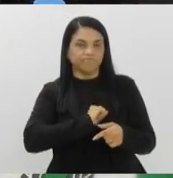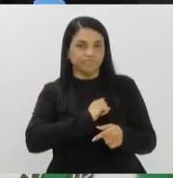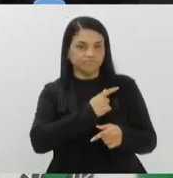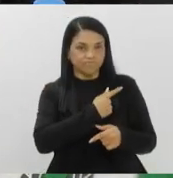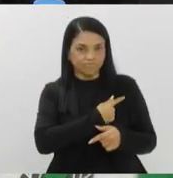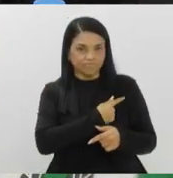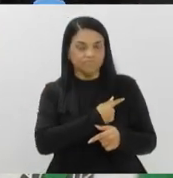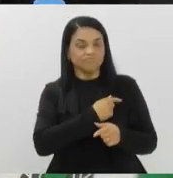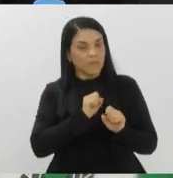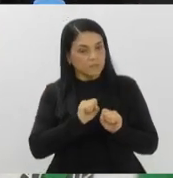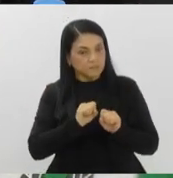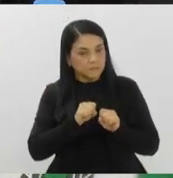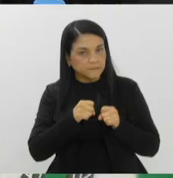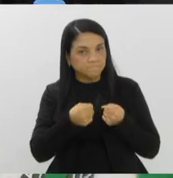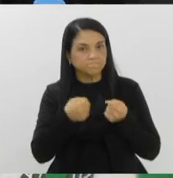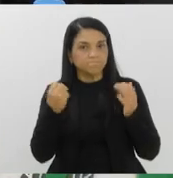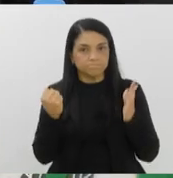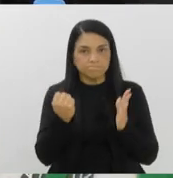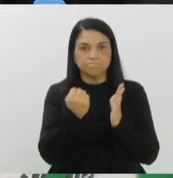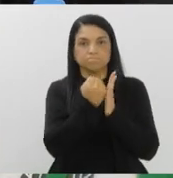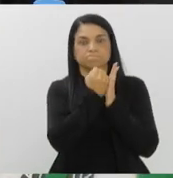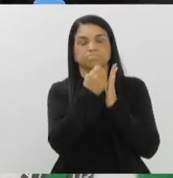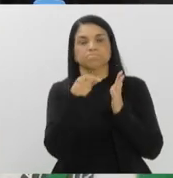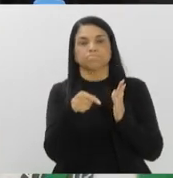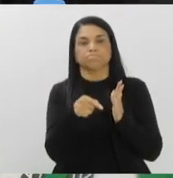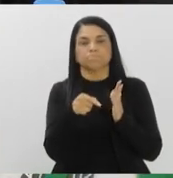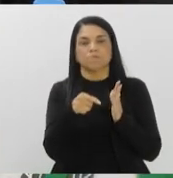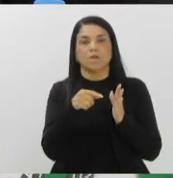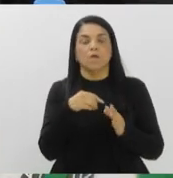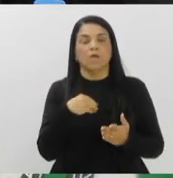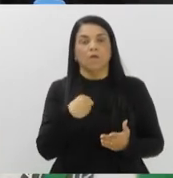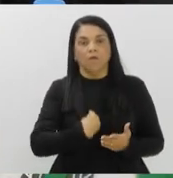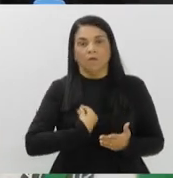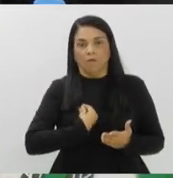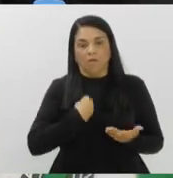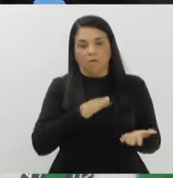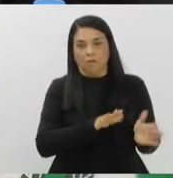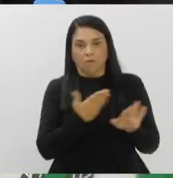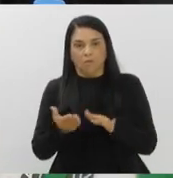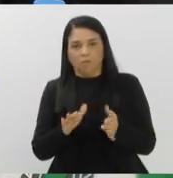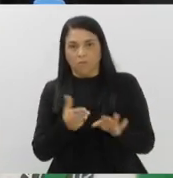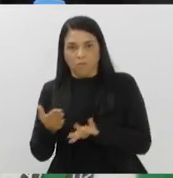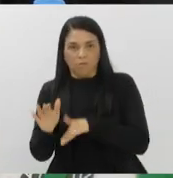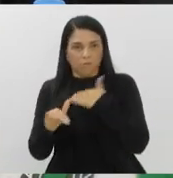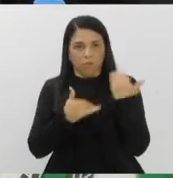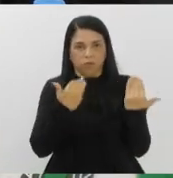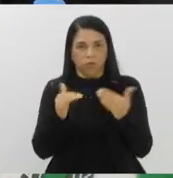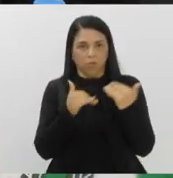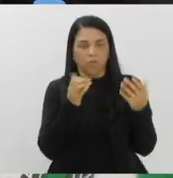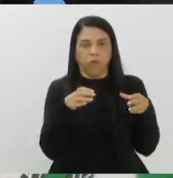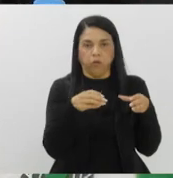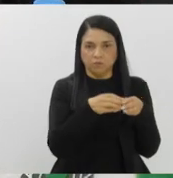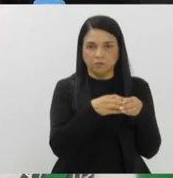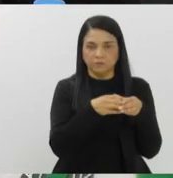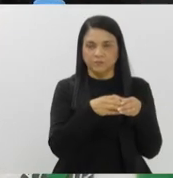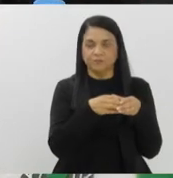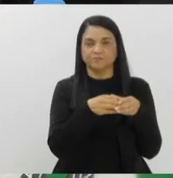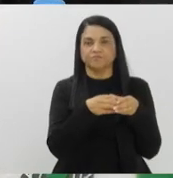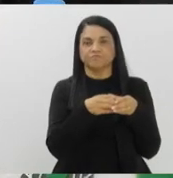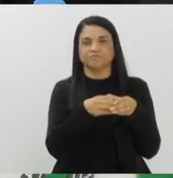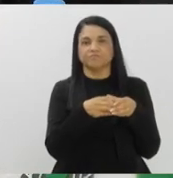na defesa daqueles que tiveram suas vidas retiradas pelos grupos de extermínio